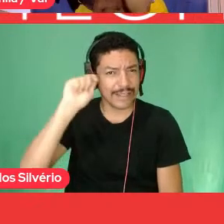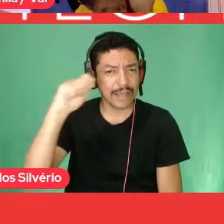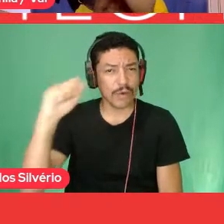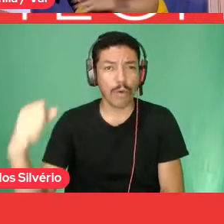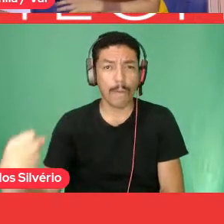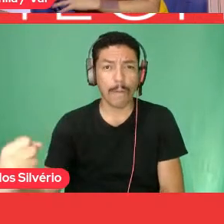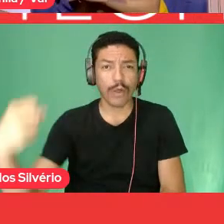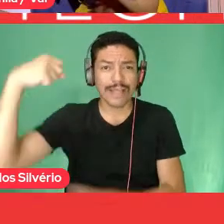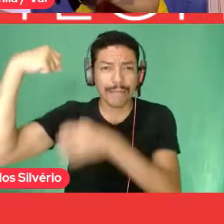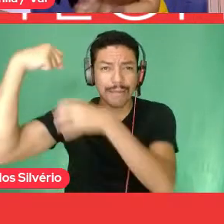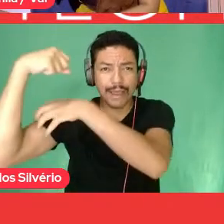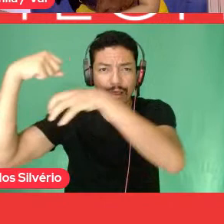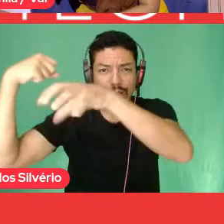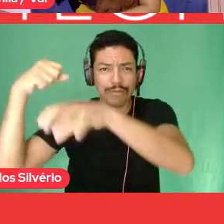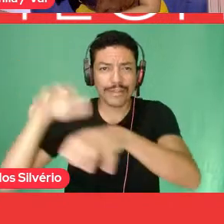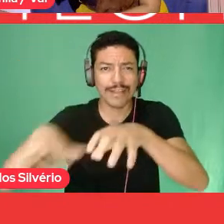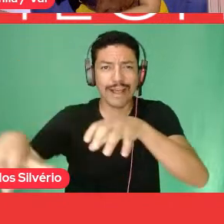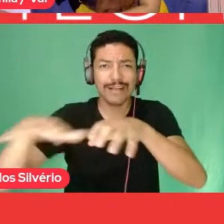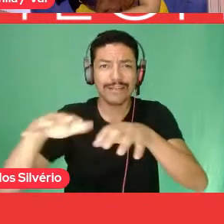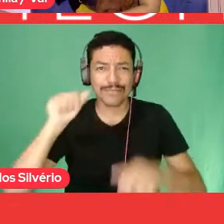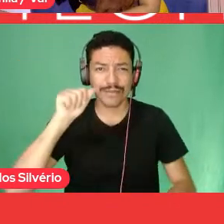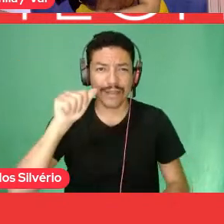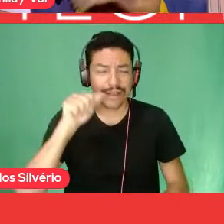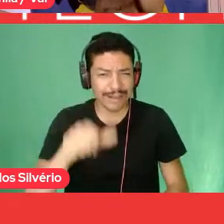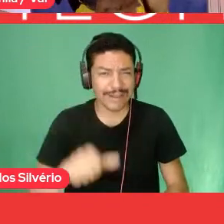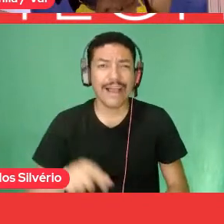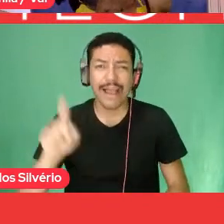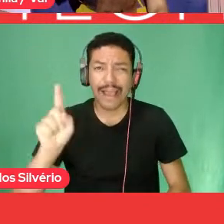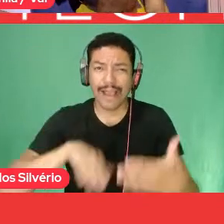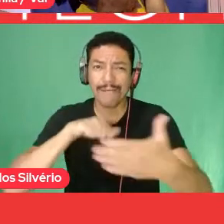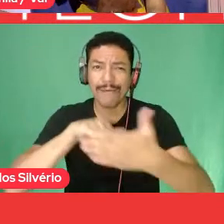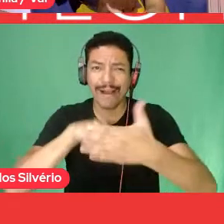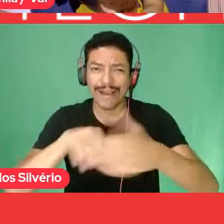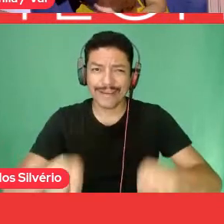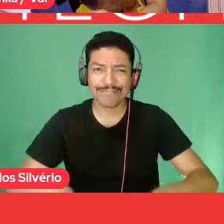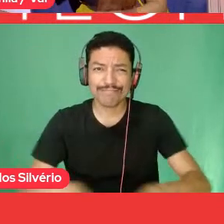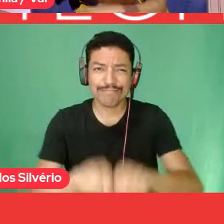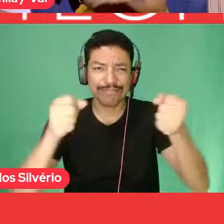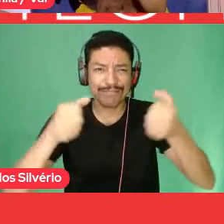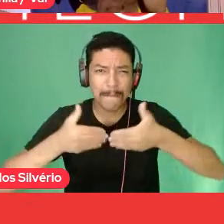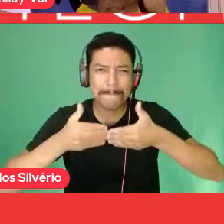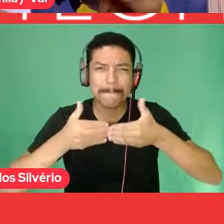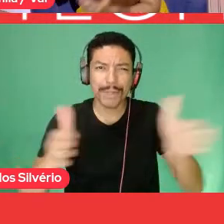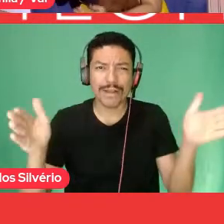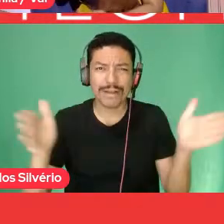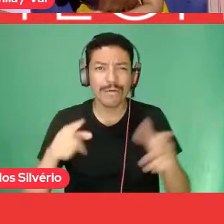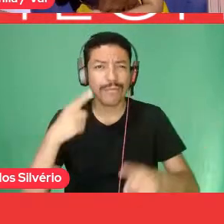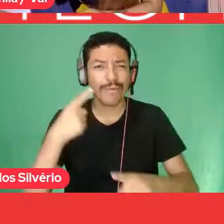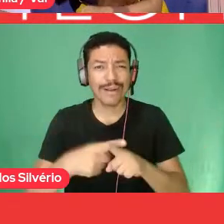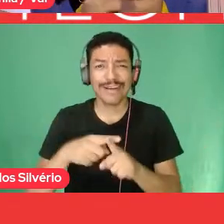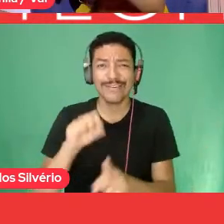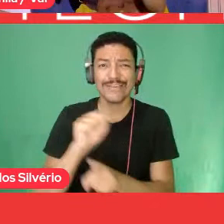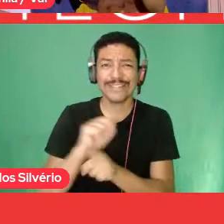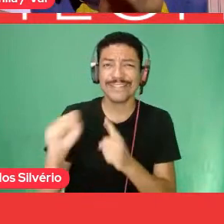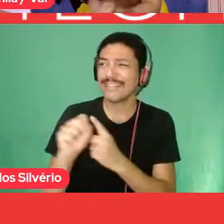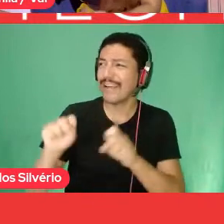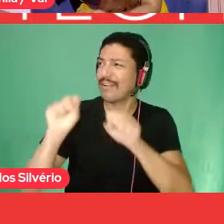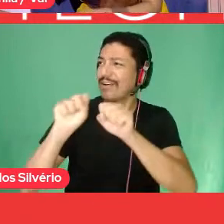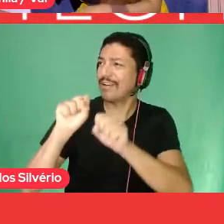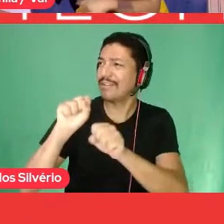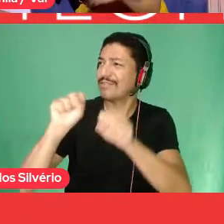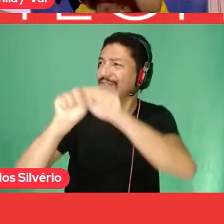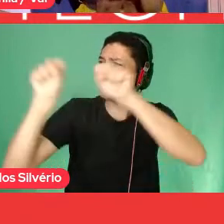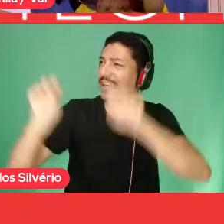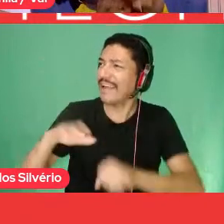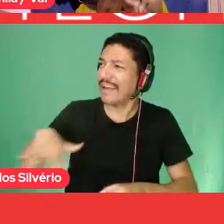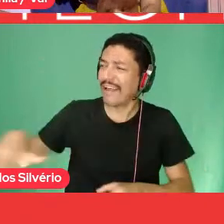mulheres, isso é quebrar barreiras, né? Porque a gente cresce dentro desse sistema que coloca limite na gente, que fala onde a gente